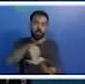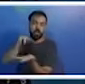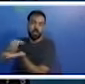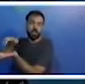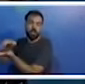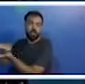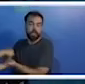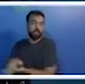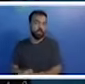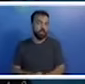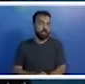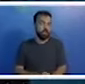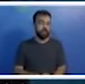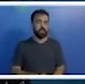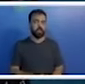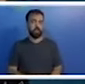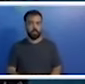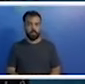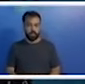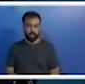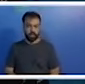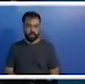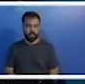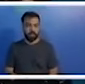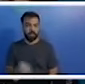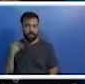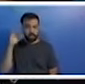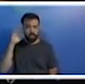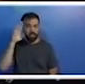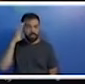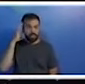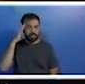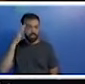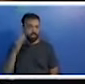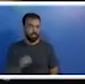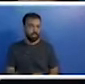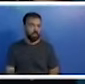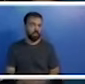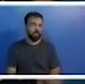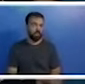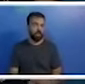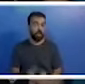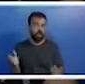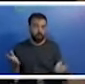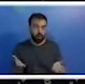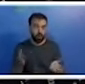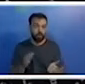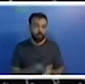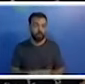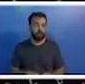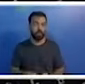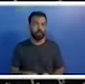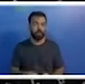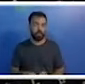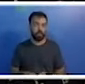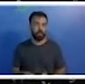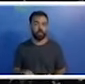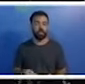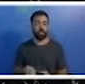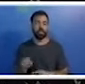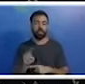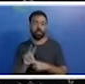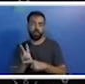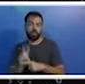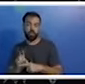todos para vocês para todos vocês todas as pessoas conseguem entender a mensagem e agora nós vamos entrar hora do